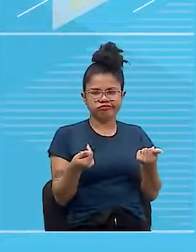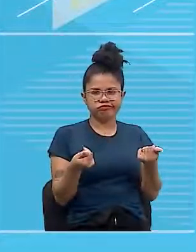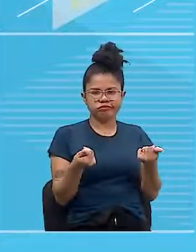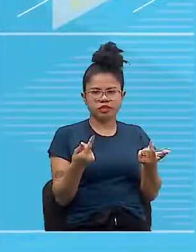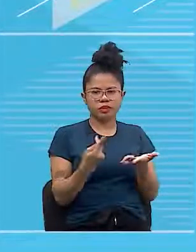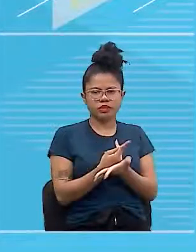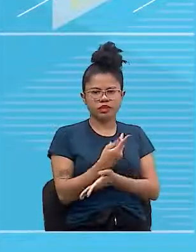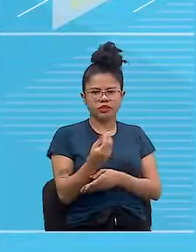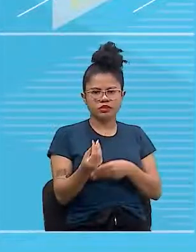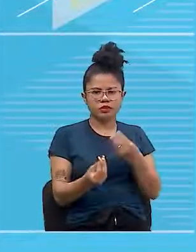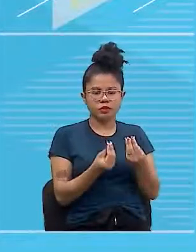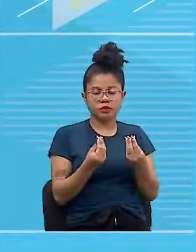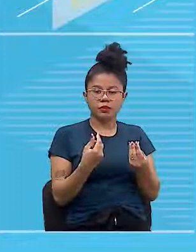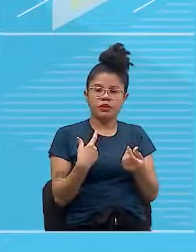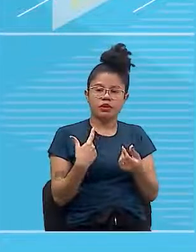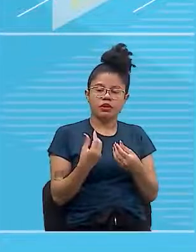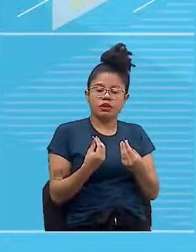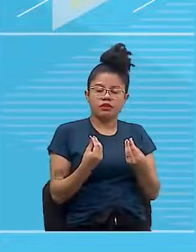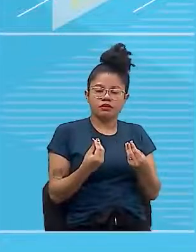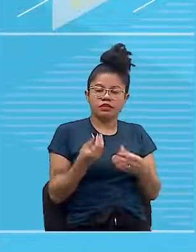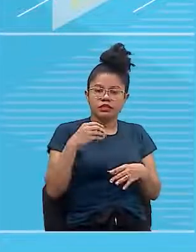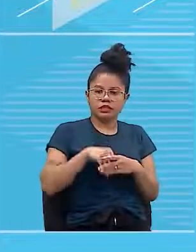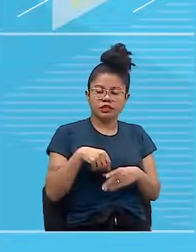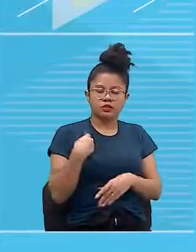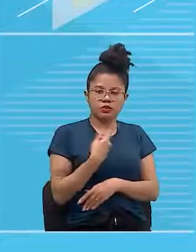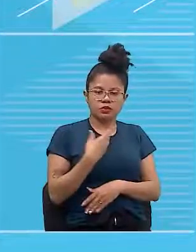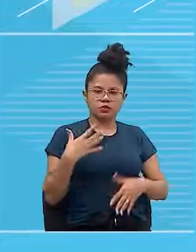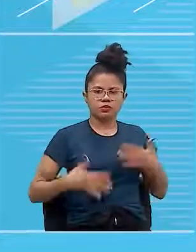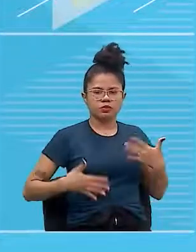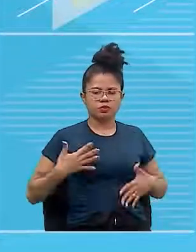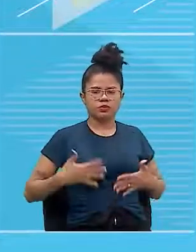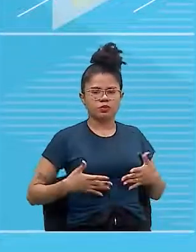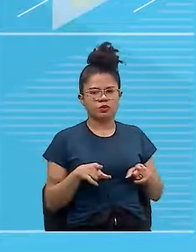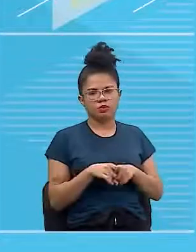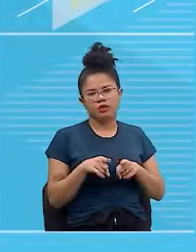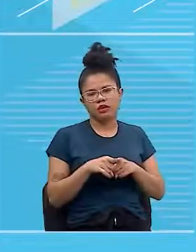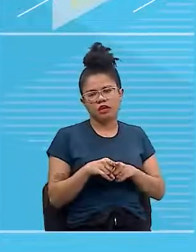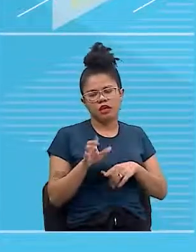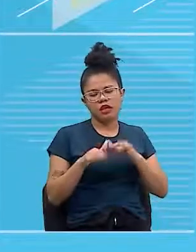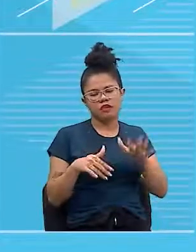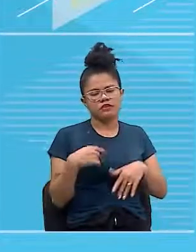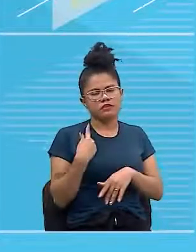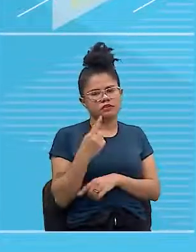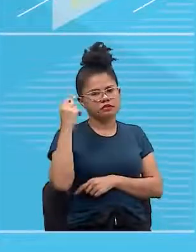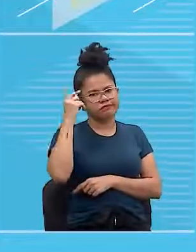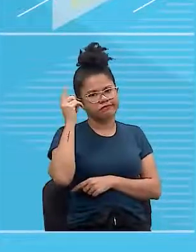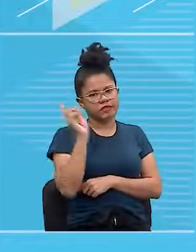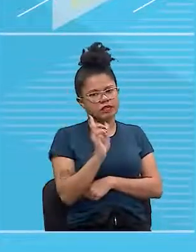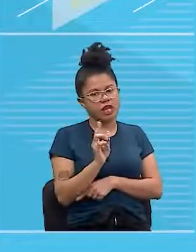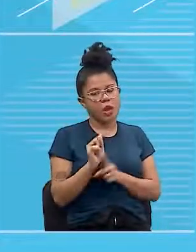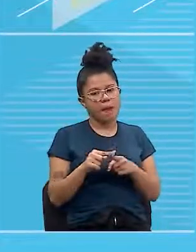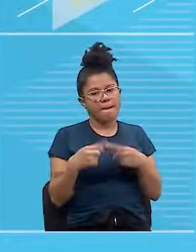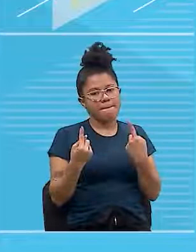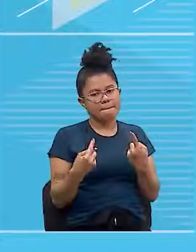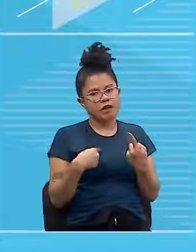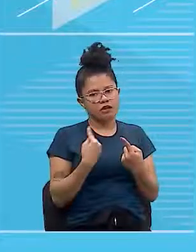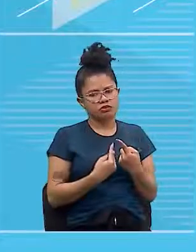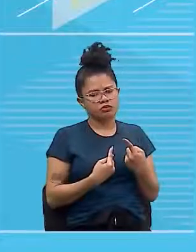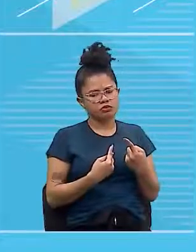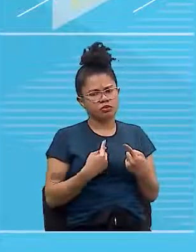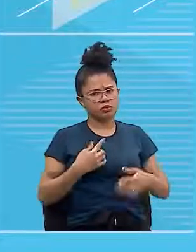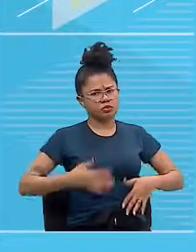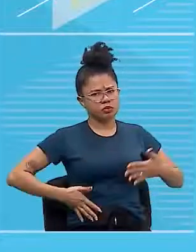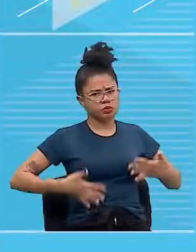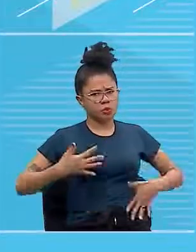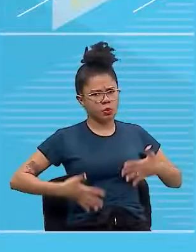ocorre dentro do nosso corpo inclusive pessoal a gente pensa que não mas o metabolismo basal da